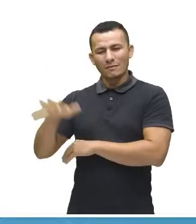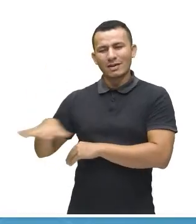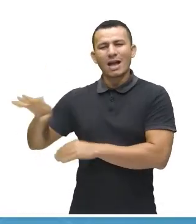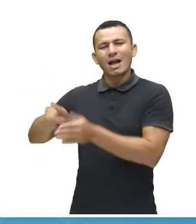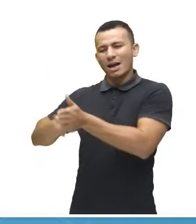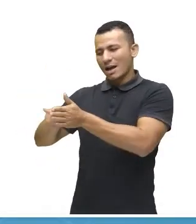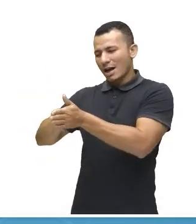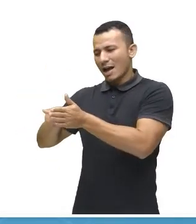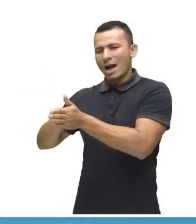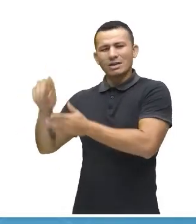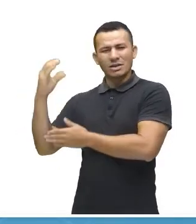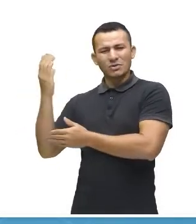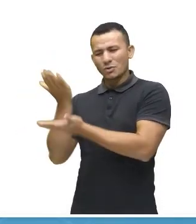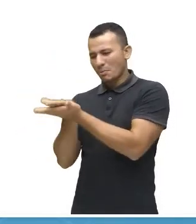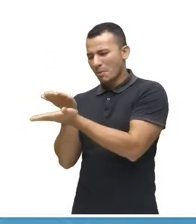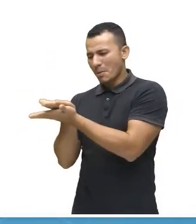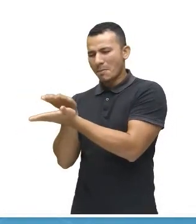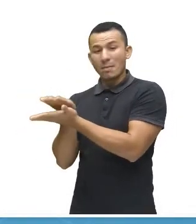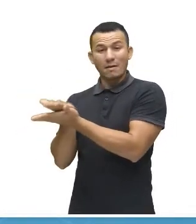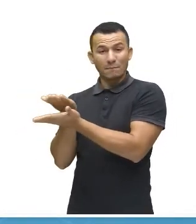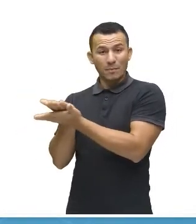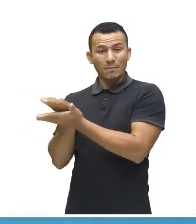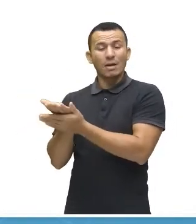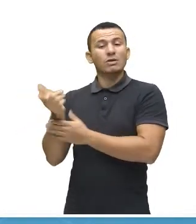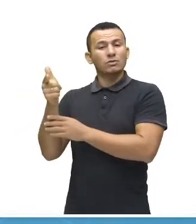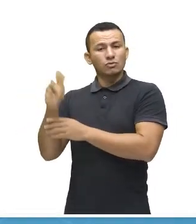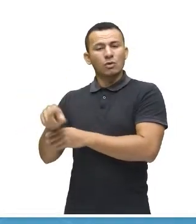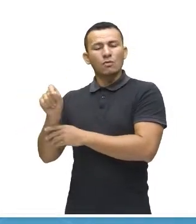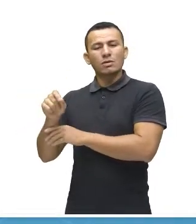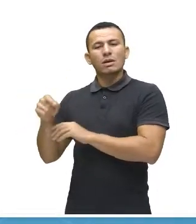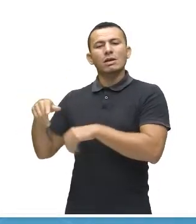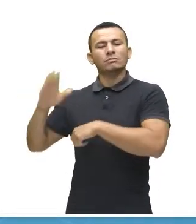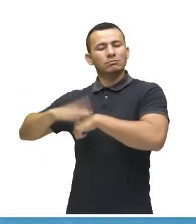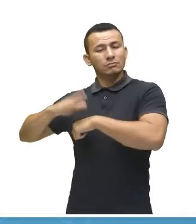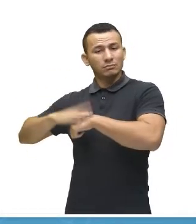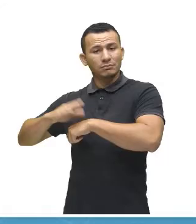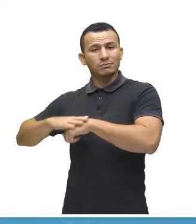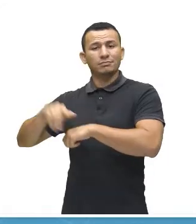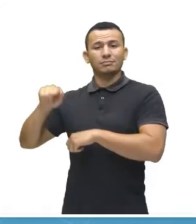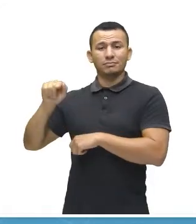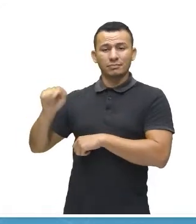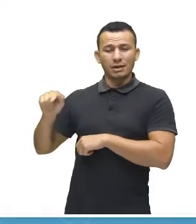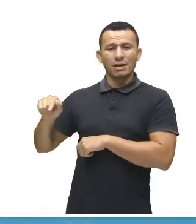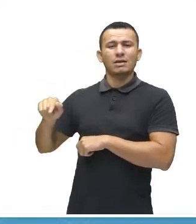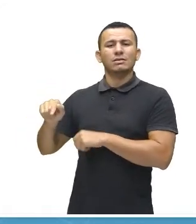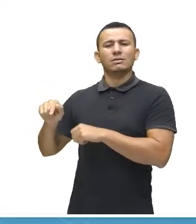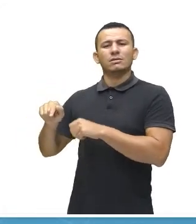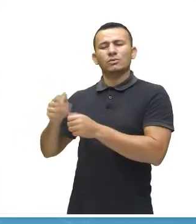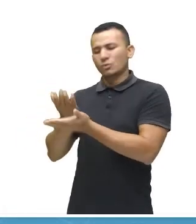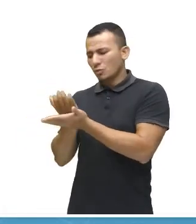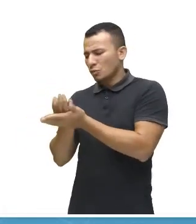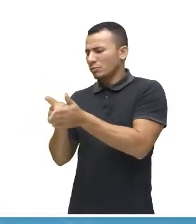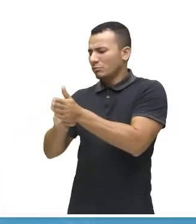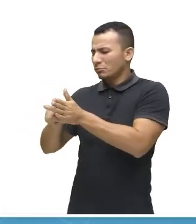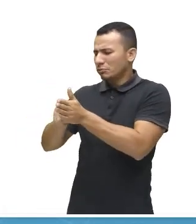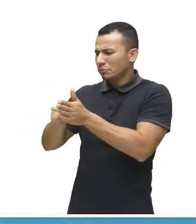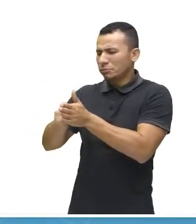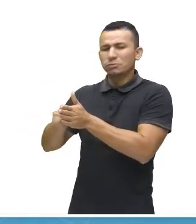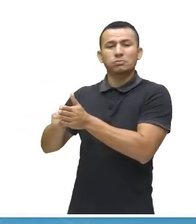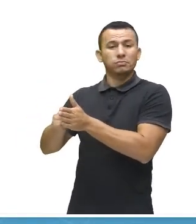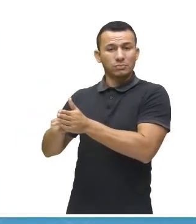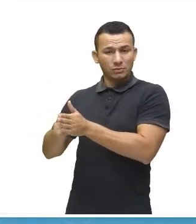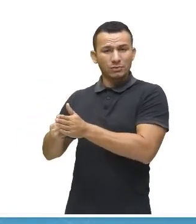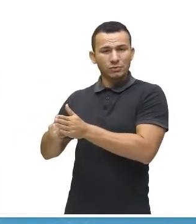pesquisadores começaram a fazer as suas próprias, os seus próprios estudos, as suas próprias